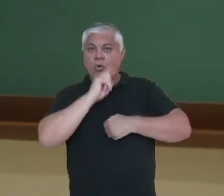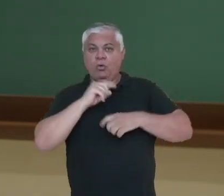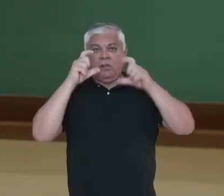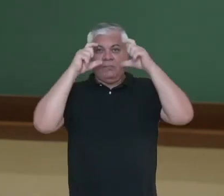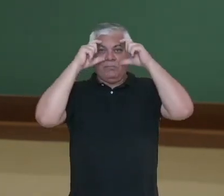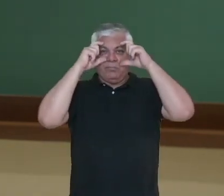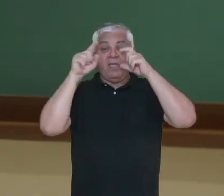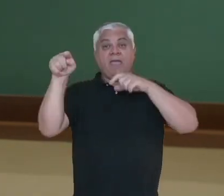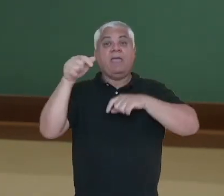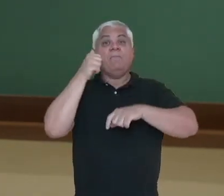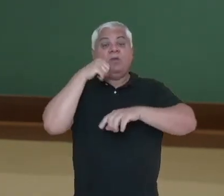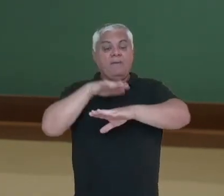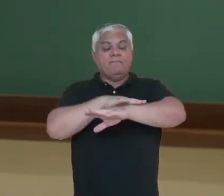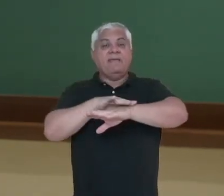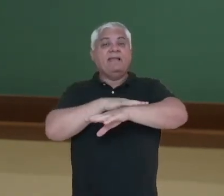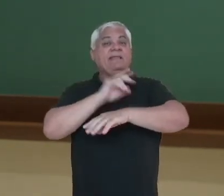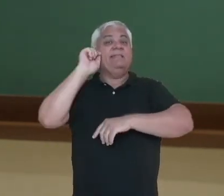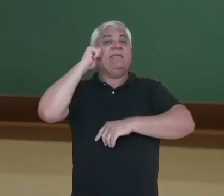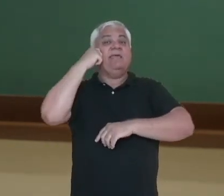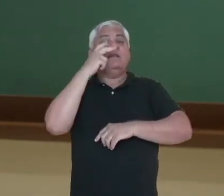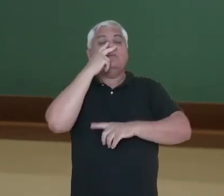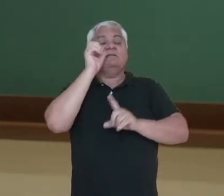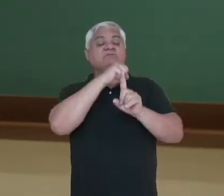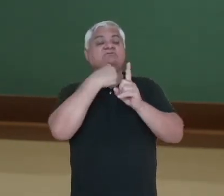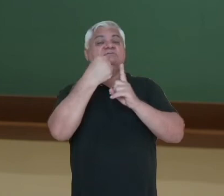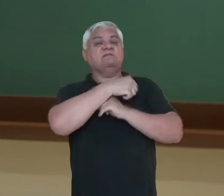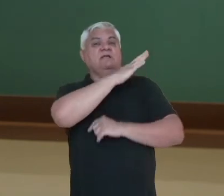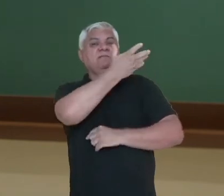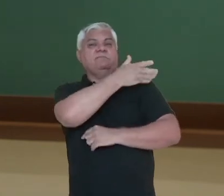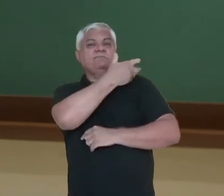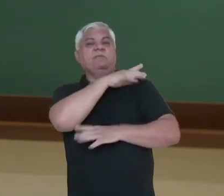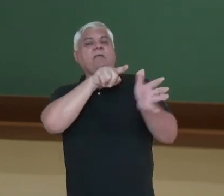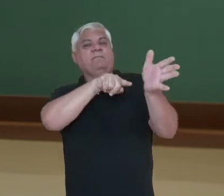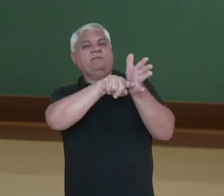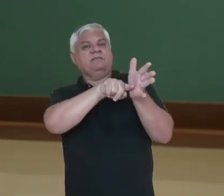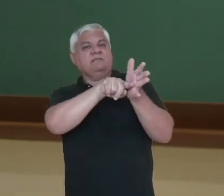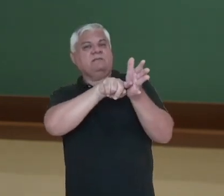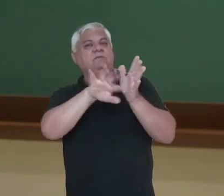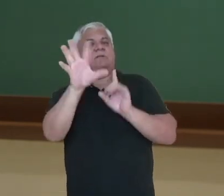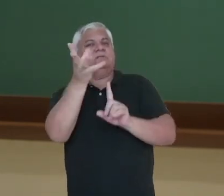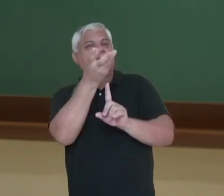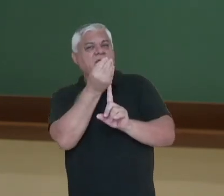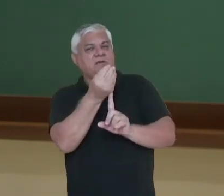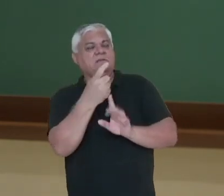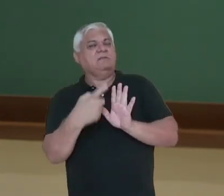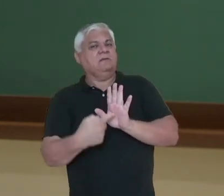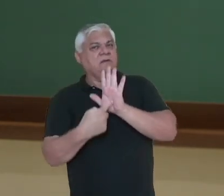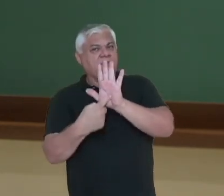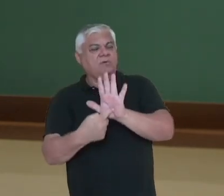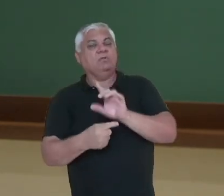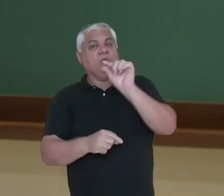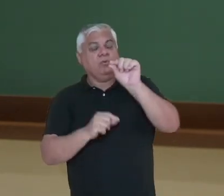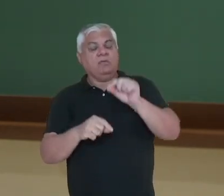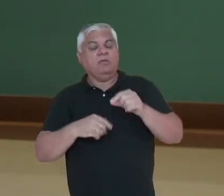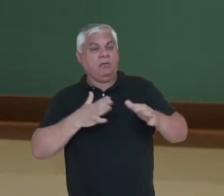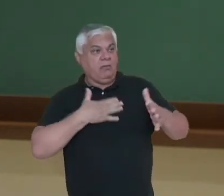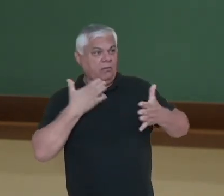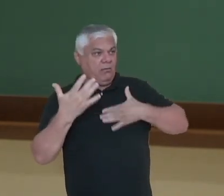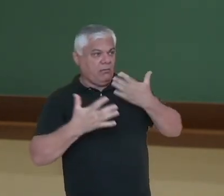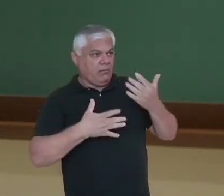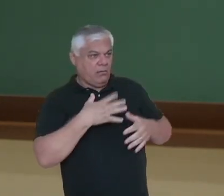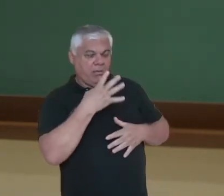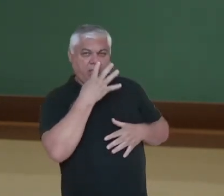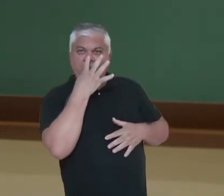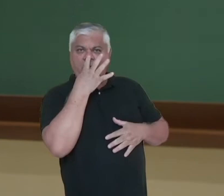essa questão da mulher negra na sociedade. Ela é uma professora, uma pesquisadora de arte, e ela traz exatamente isso, esse choque social,